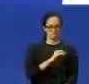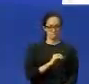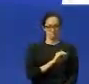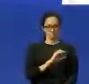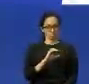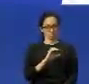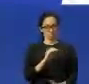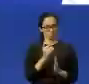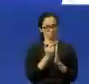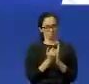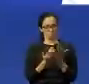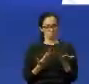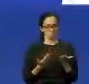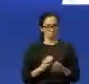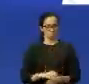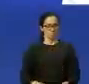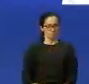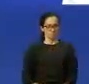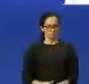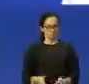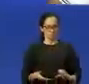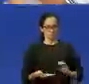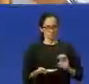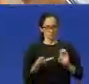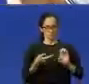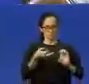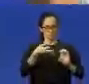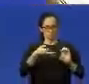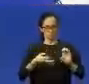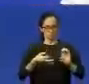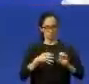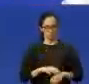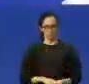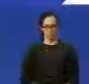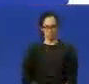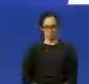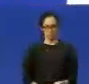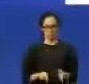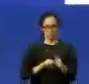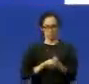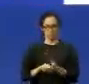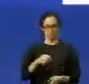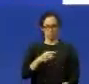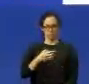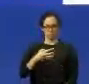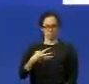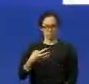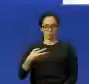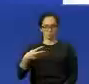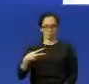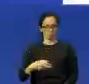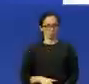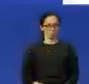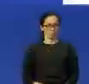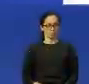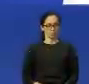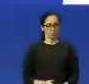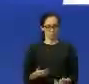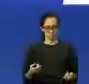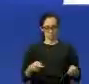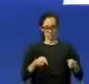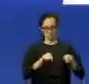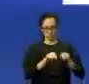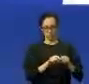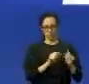centavos, no caso, né? Então, a alternativa E, a 141. A 142 é aquela que fala que um casal realiza